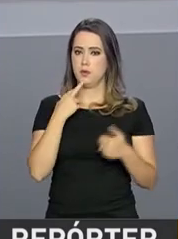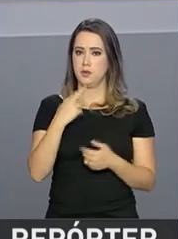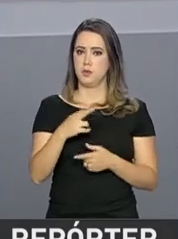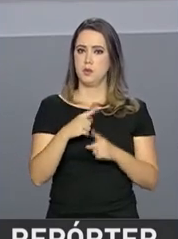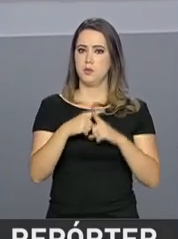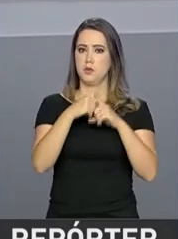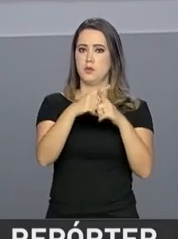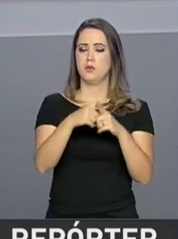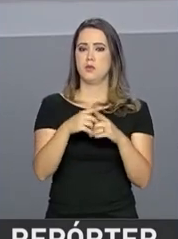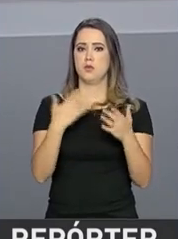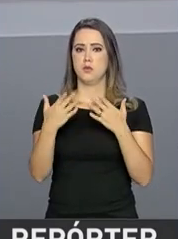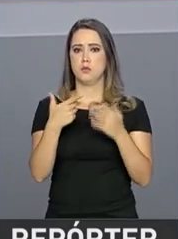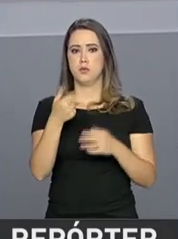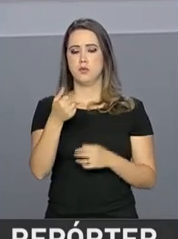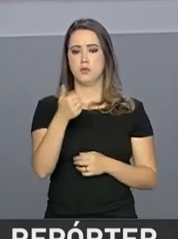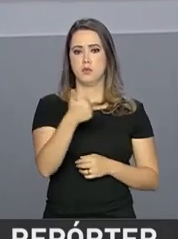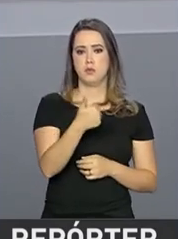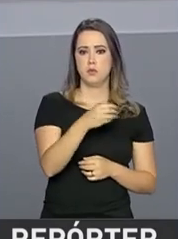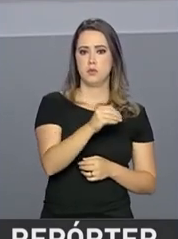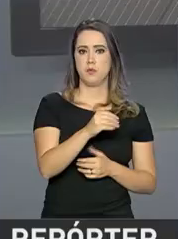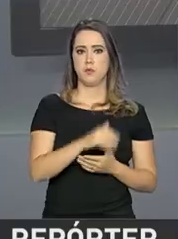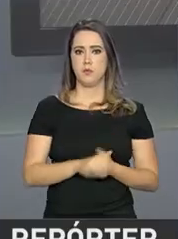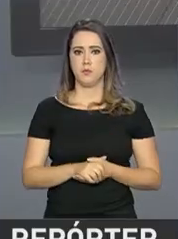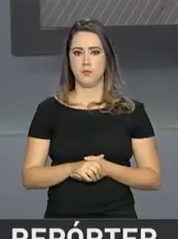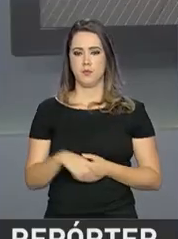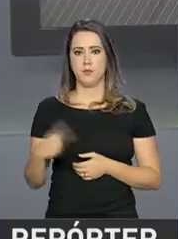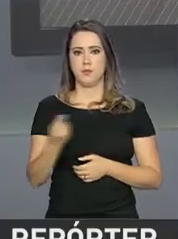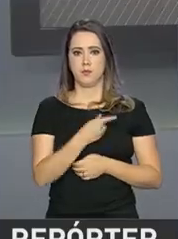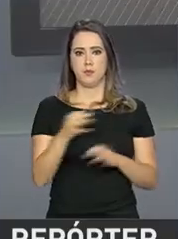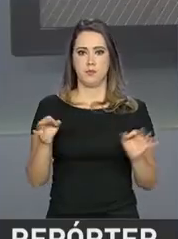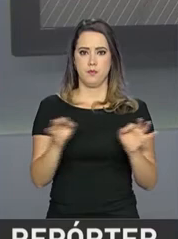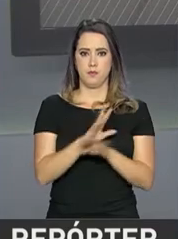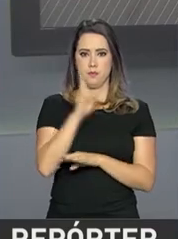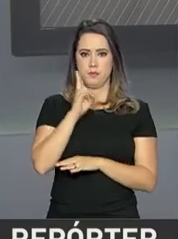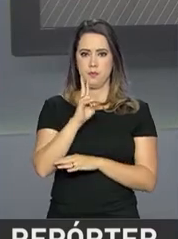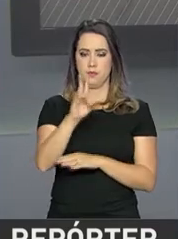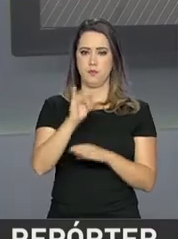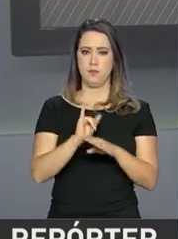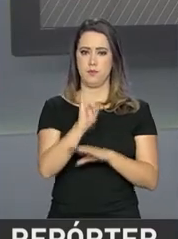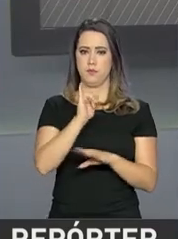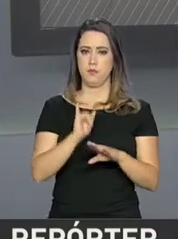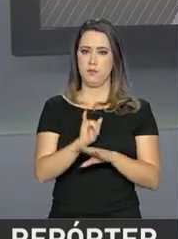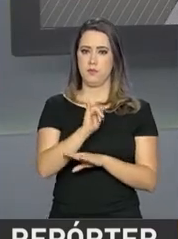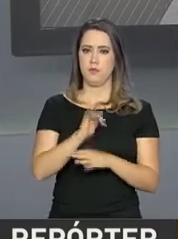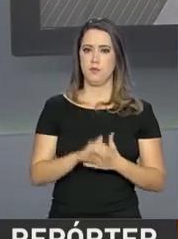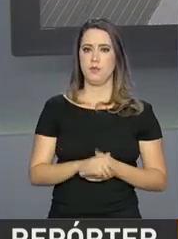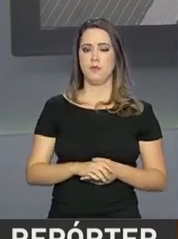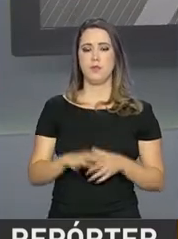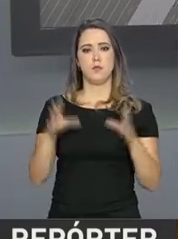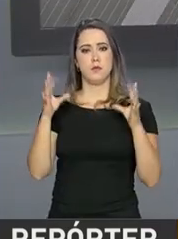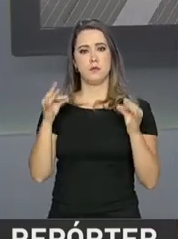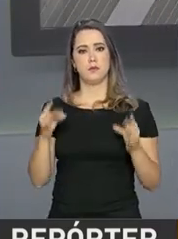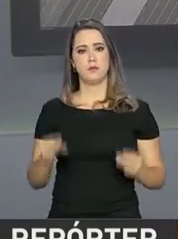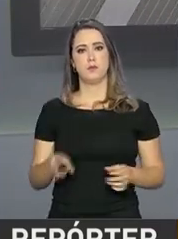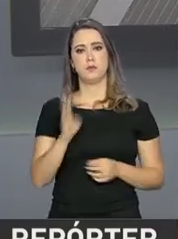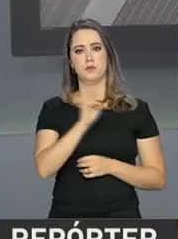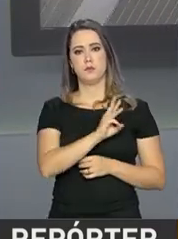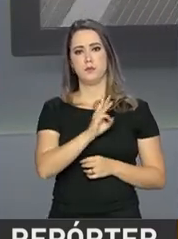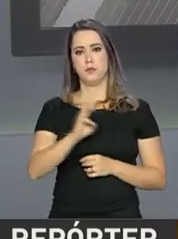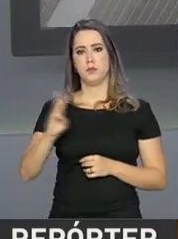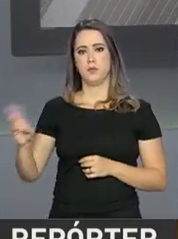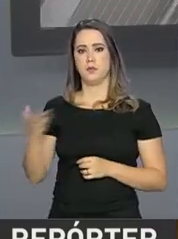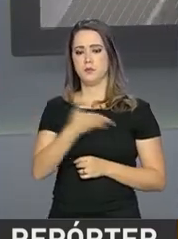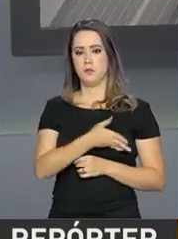desde 2010 nós ficamos por aqui você pode rever as reportagens no youtube e toda a nossa programação